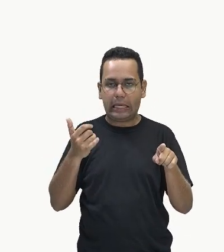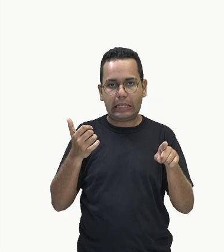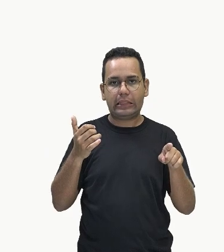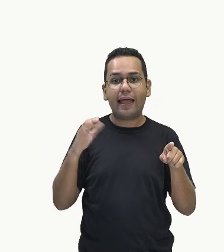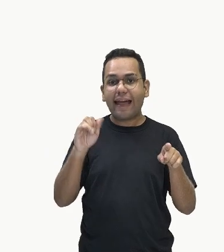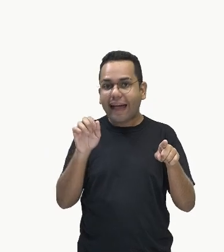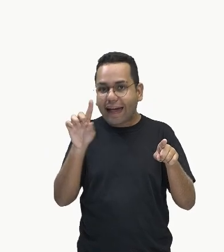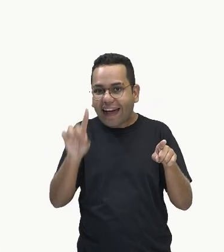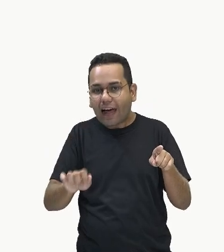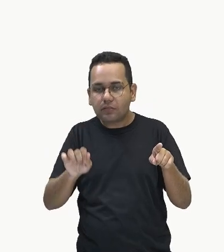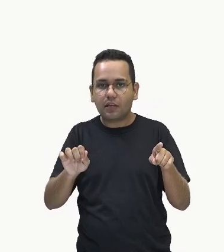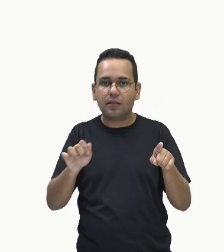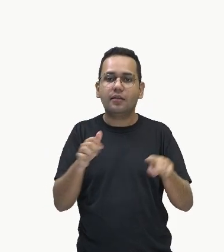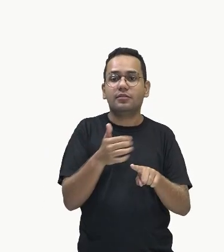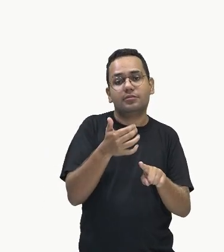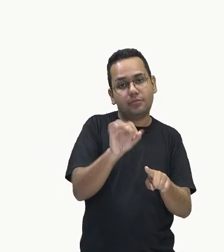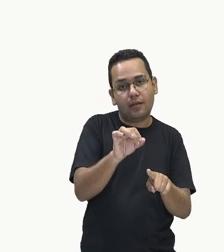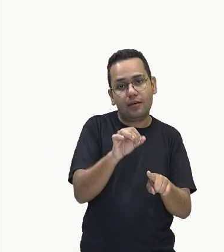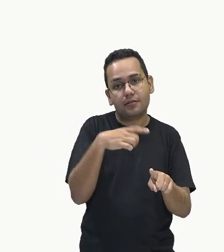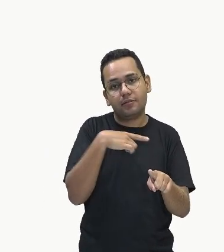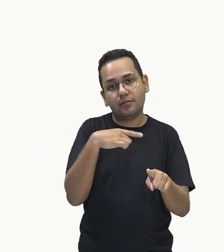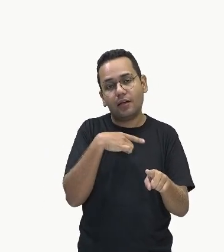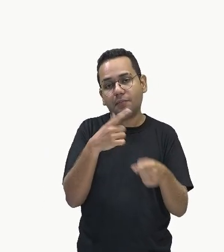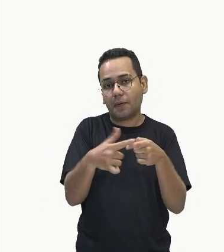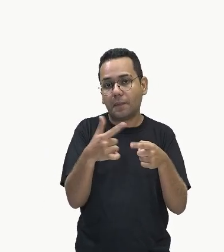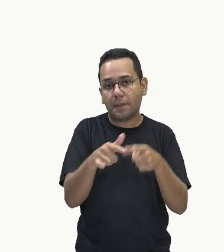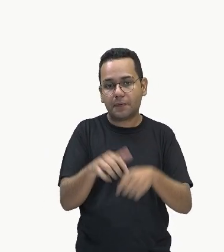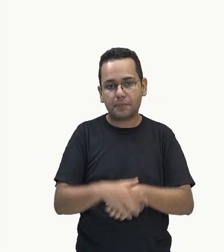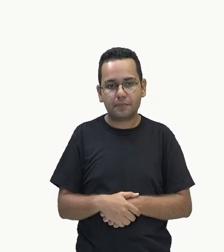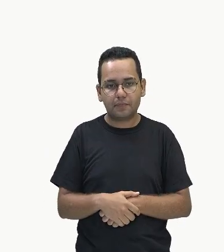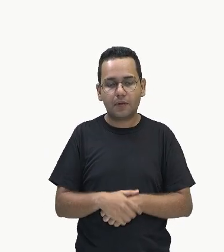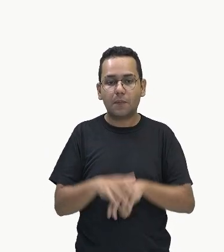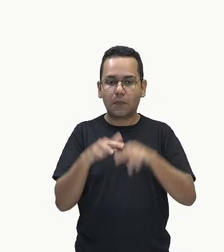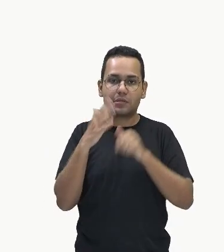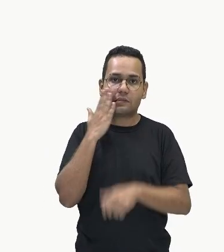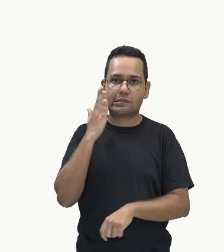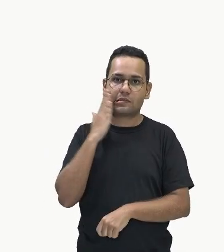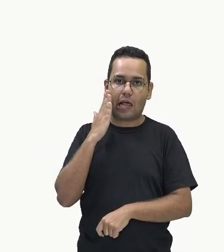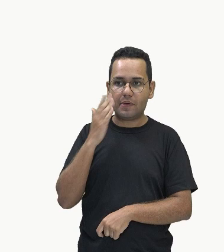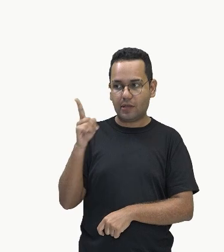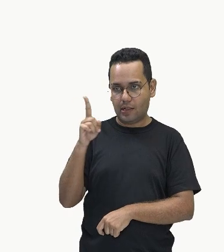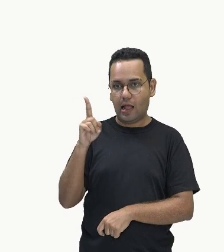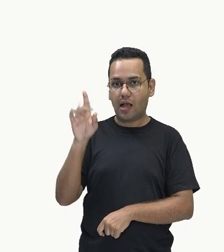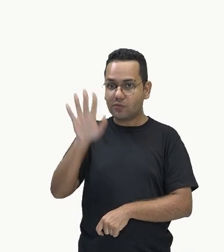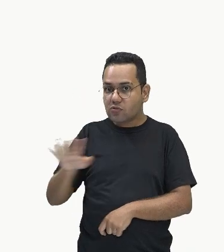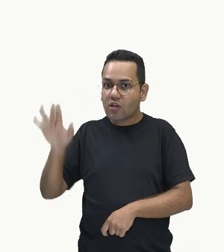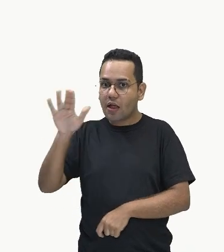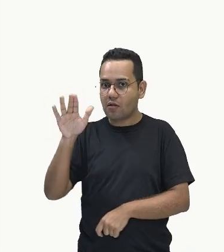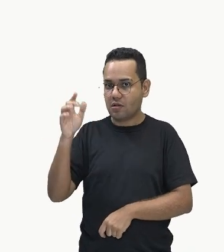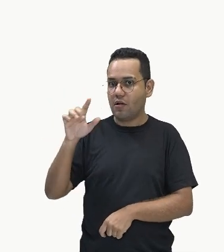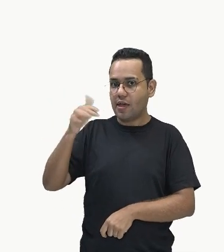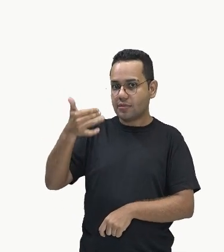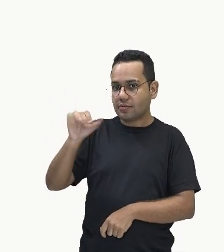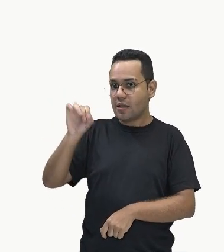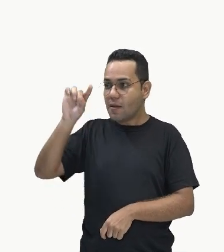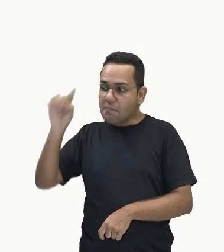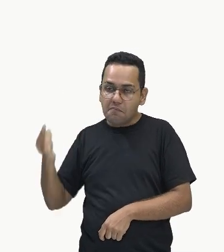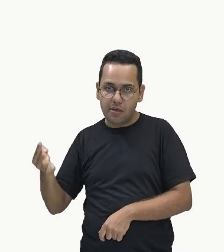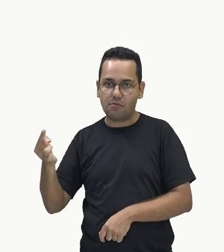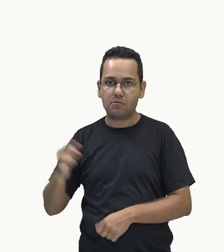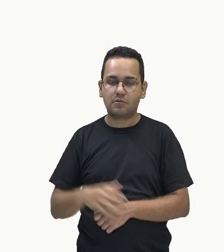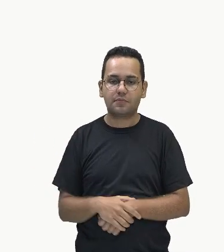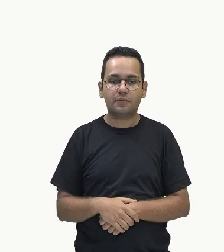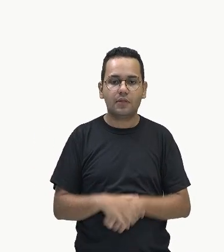Como eu sei que a minha população total é 10 mil, tá? Então, se a cada